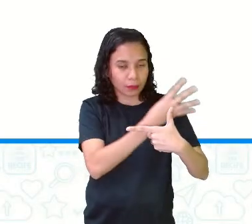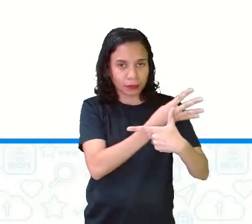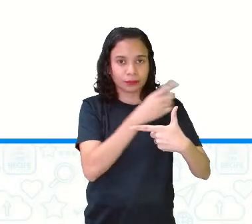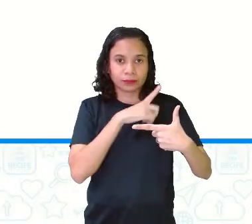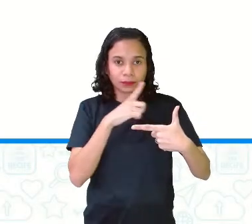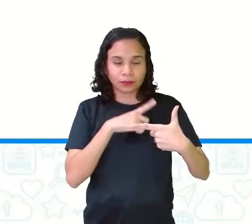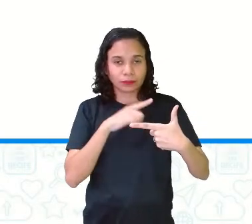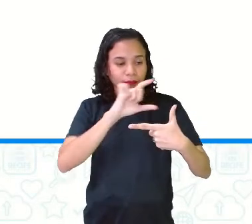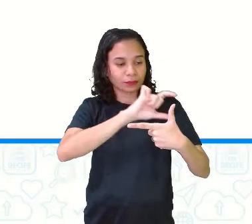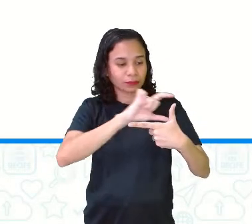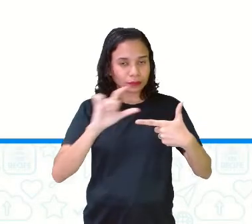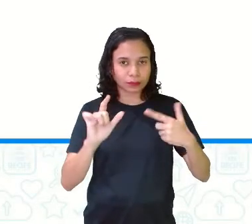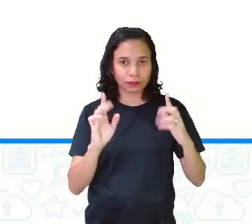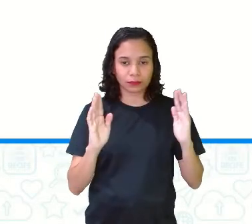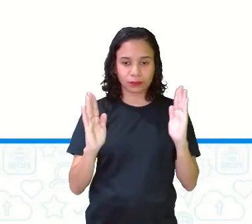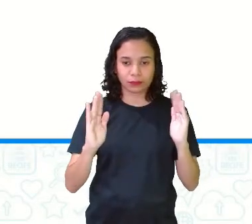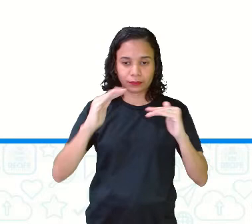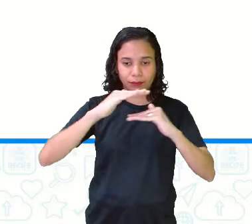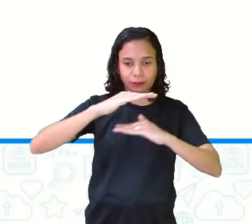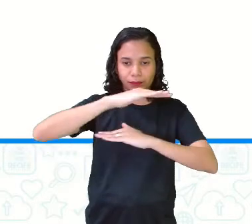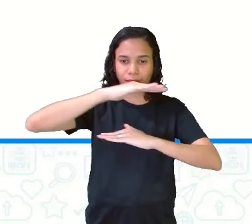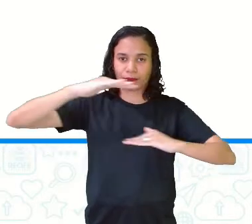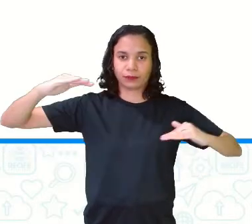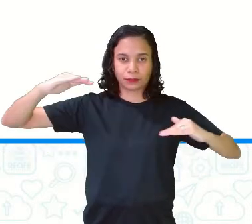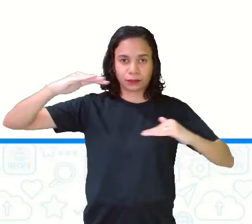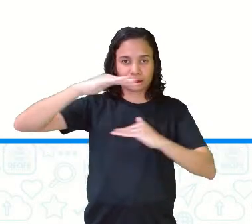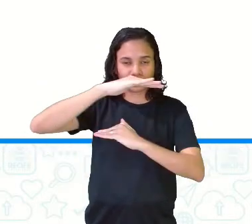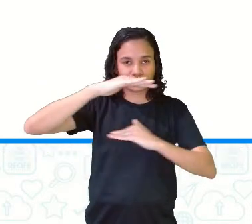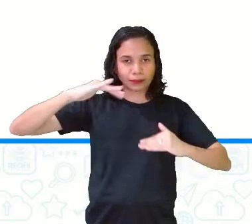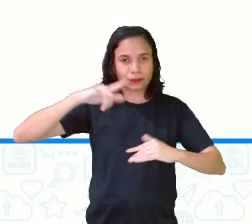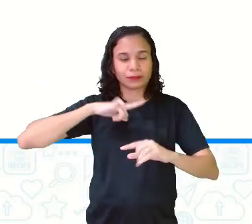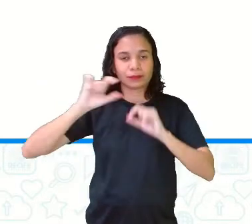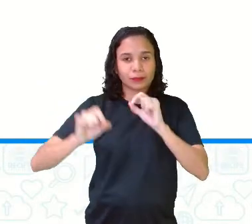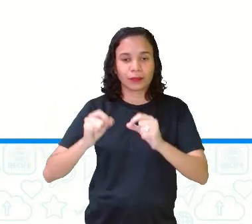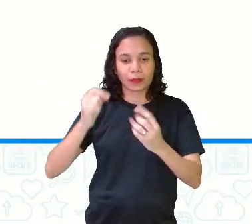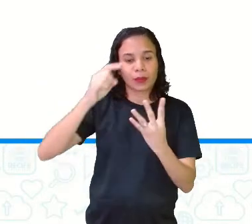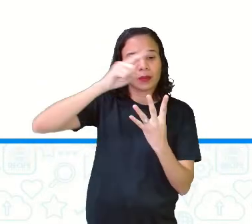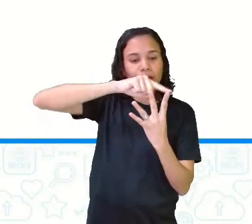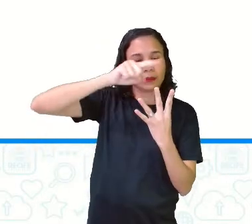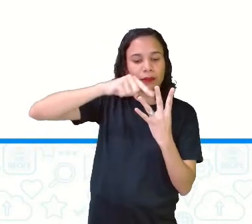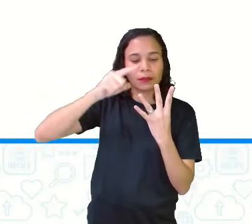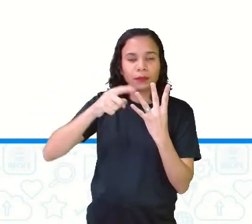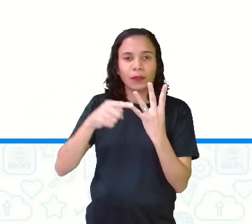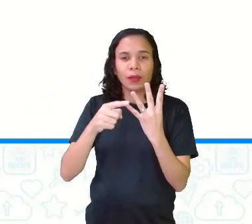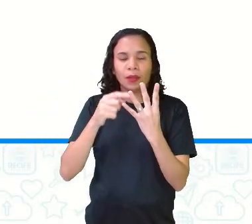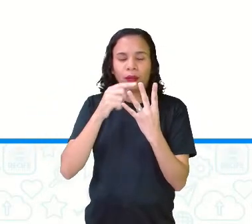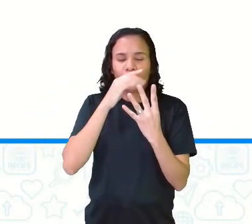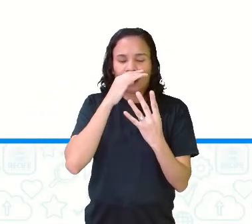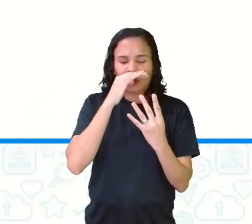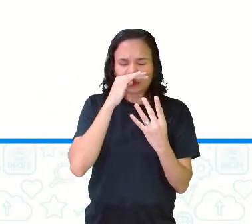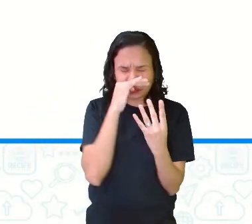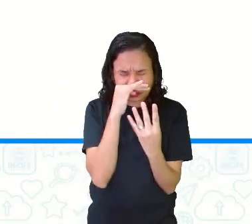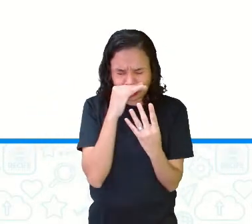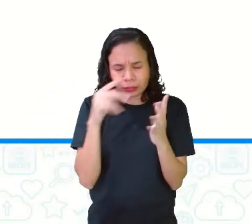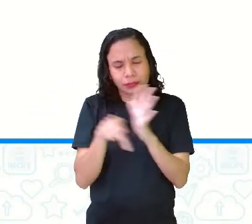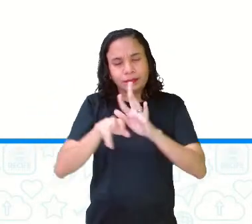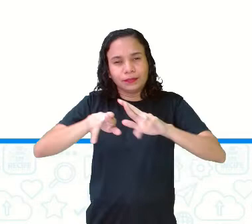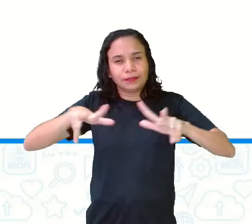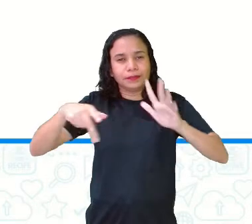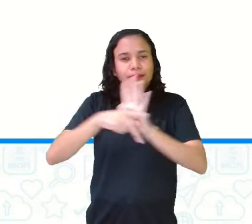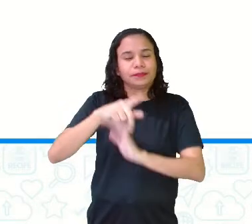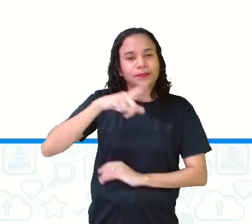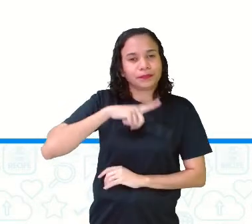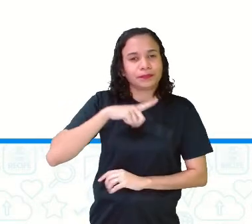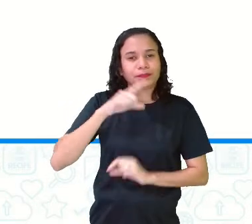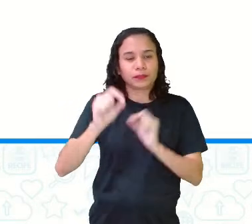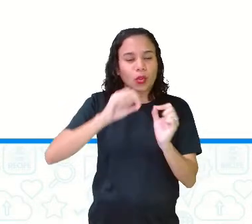são 2 lados diferentes, né? Apesar de eu ter 4 lados, eles têm 2 medidas diferentes. Onde